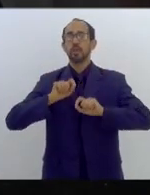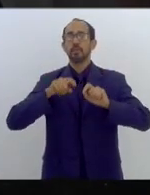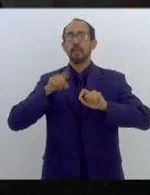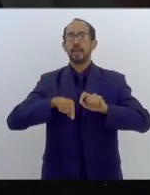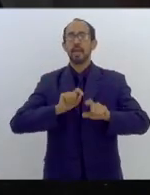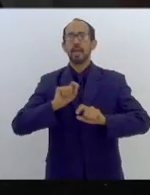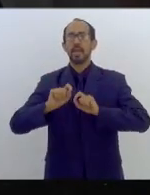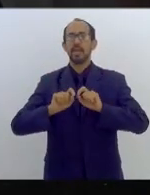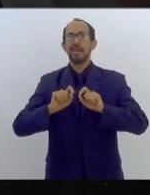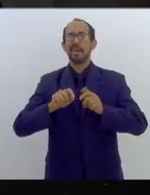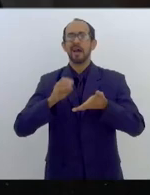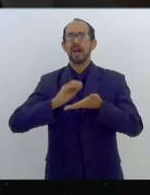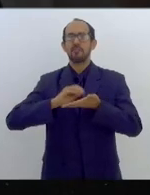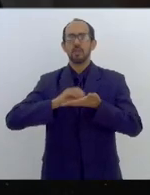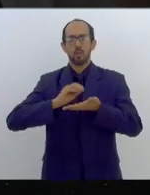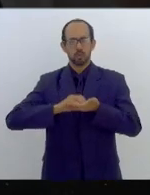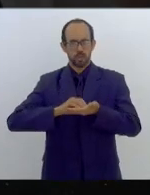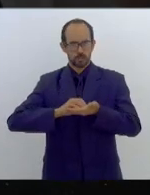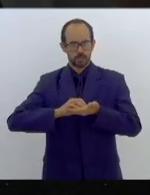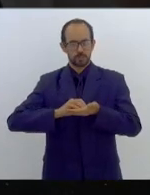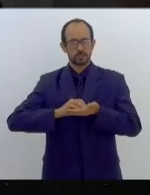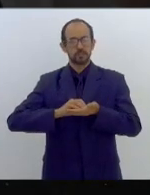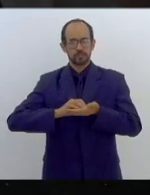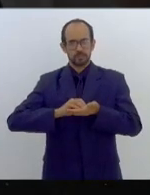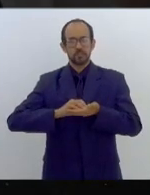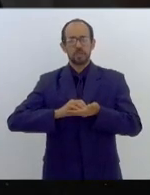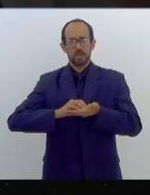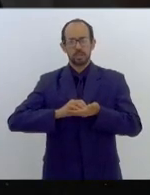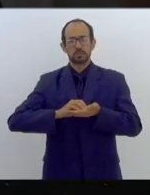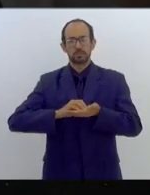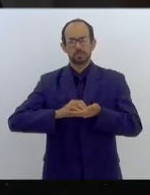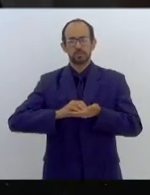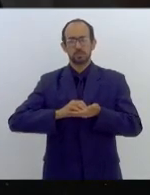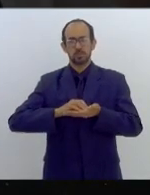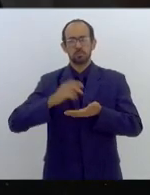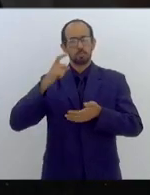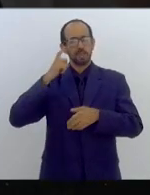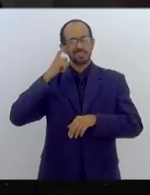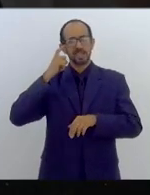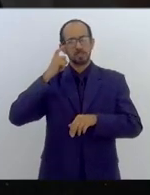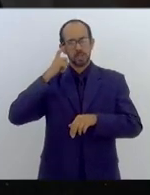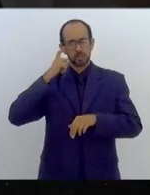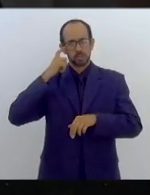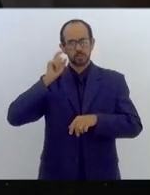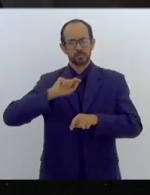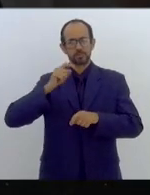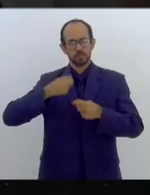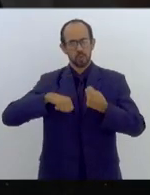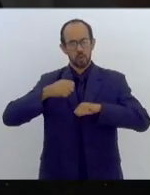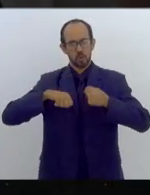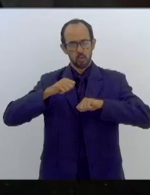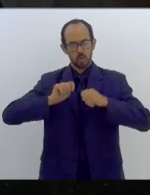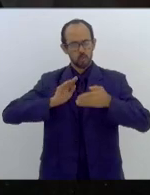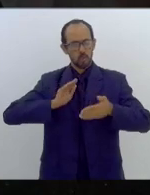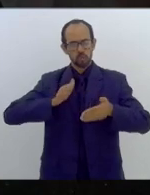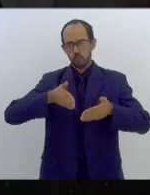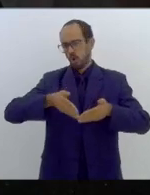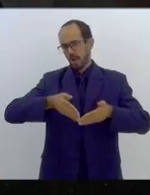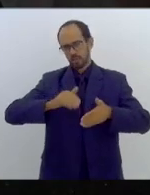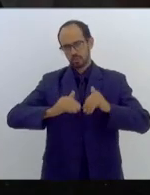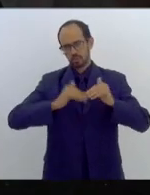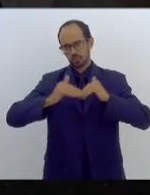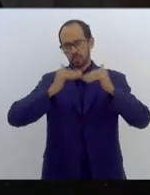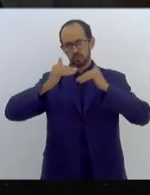uma certa ausência, uma certa carência no pensamento econômico voltado para o